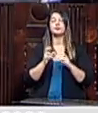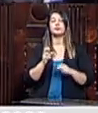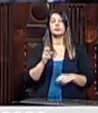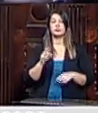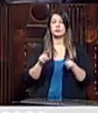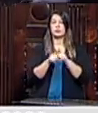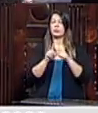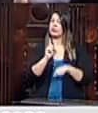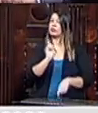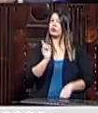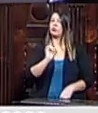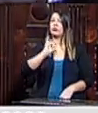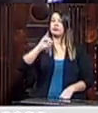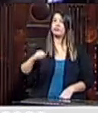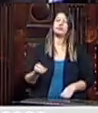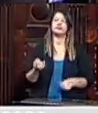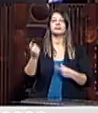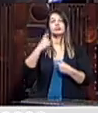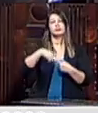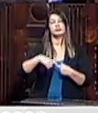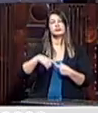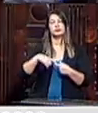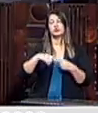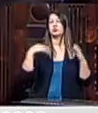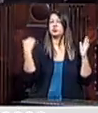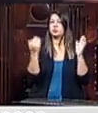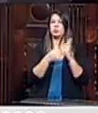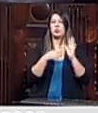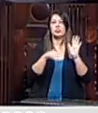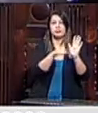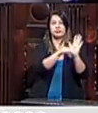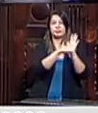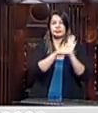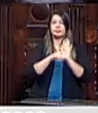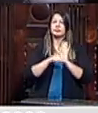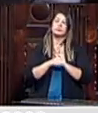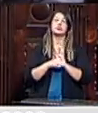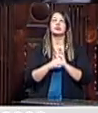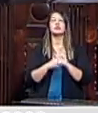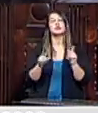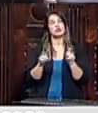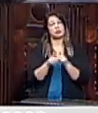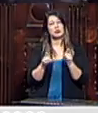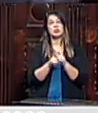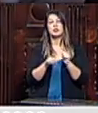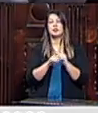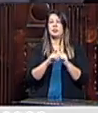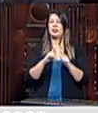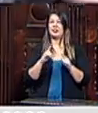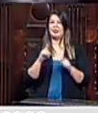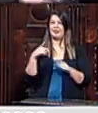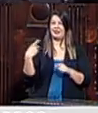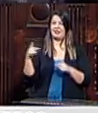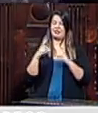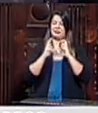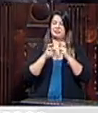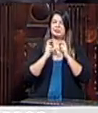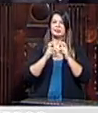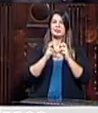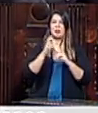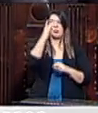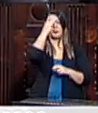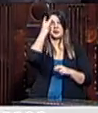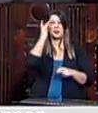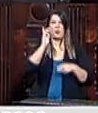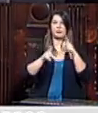a recuperação de todos os ramais ferroviários, inclusive aqueles que atendem ao transporte da